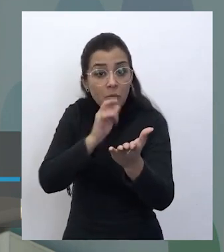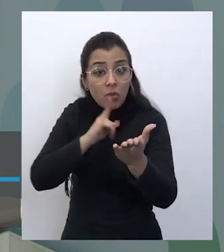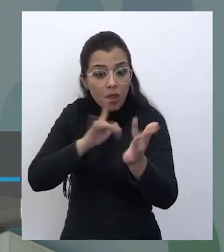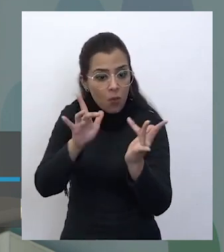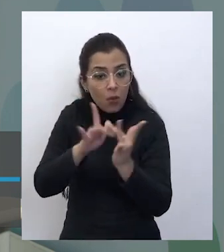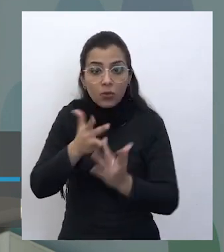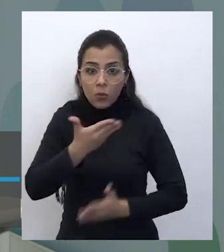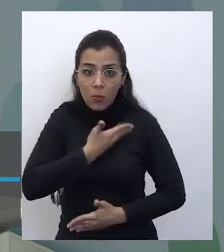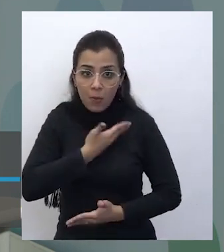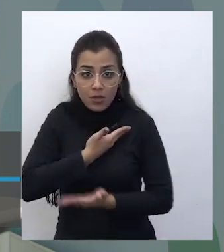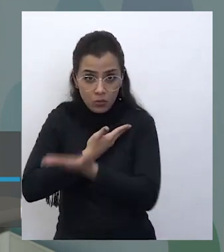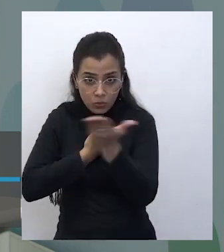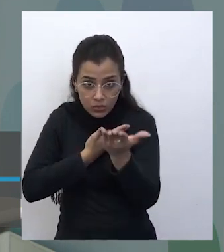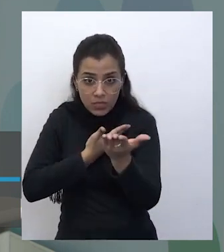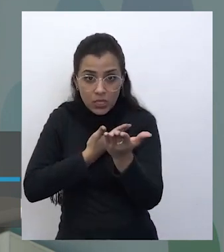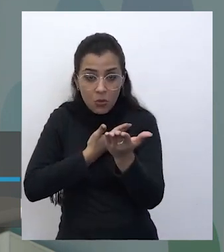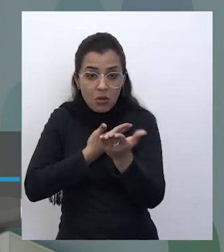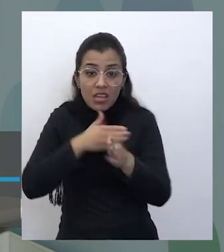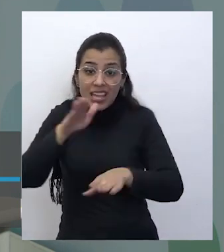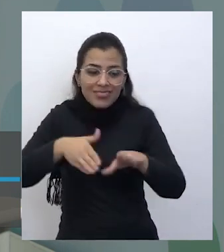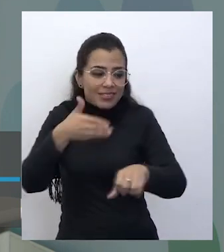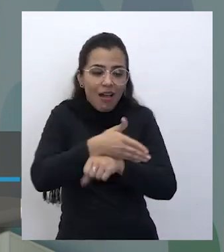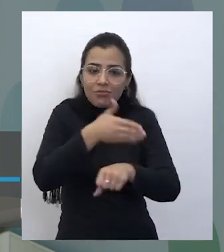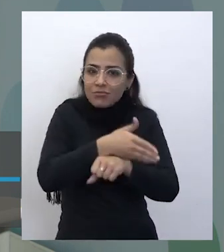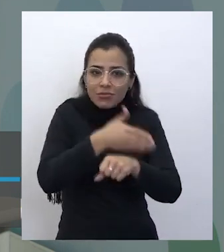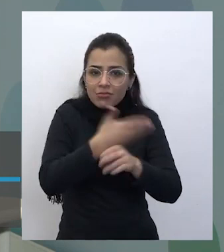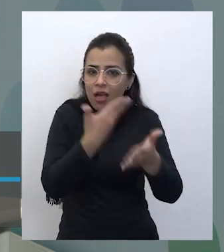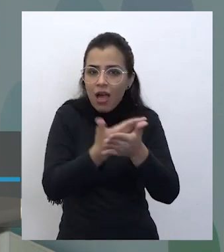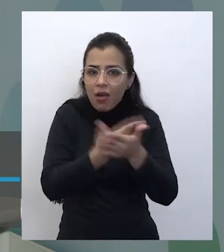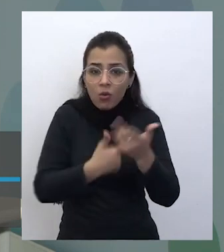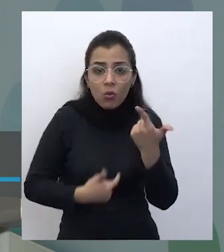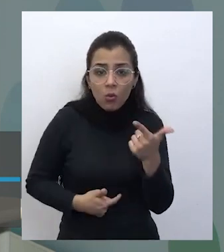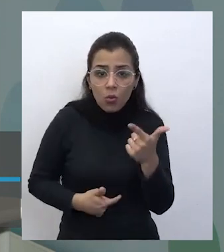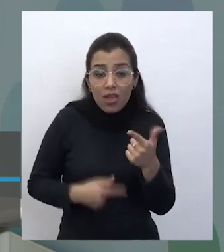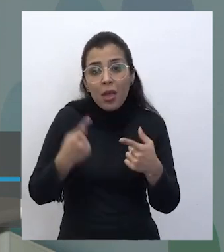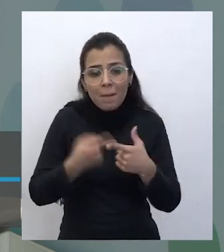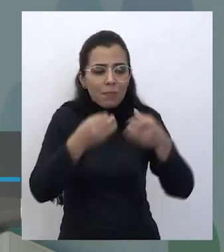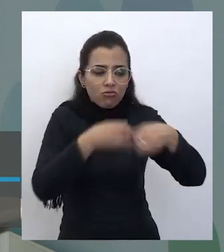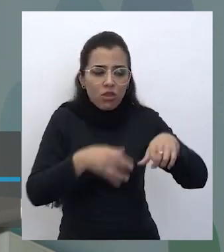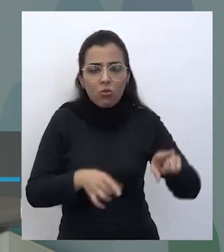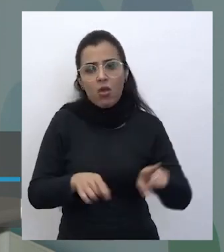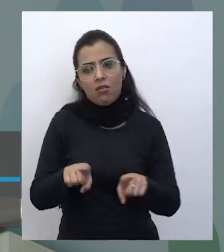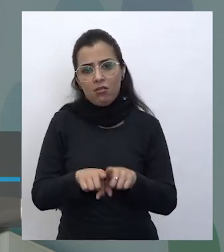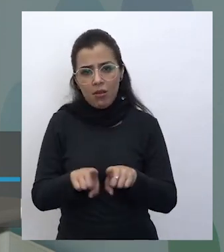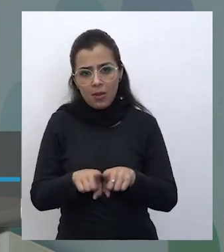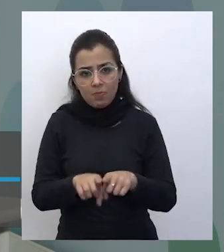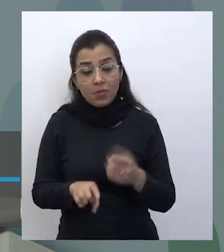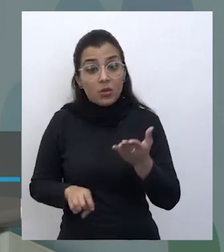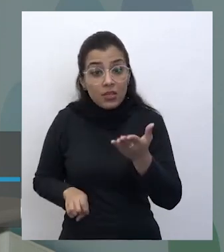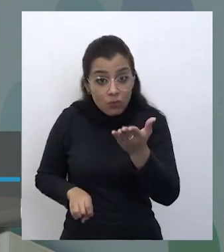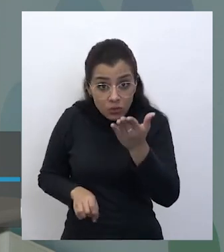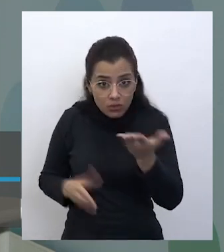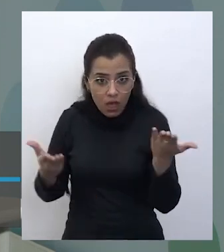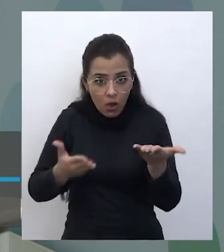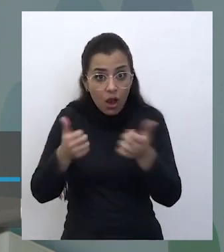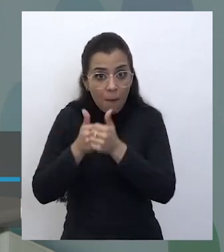amigo que não está acessando as aulas. Porque ele vai ser muito prejudicado. E você sabe, se você está aqui agora acompanhando nossas aulas,